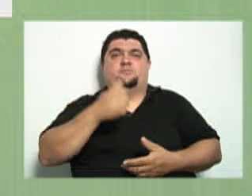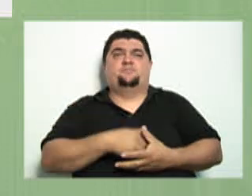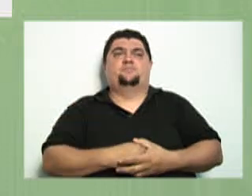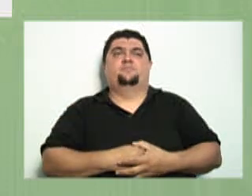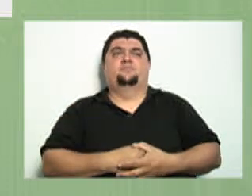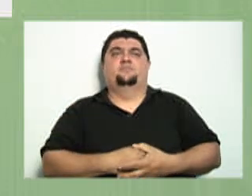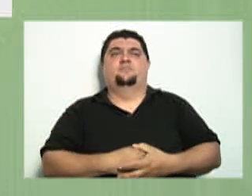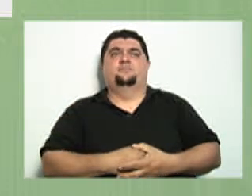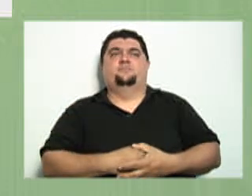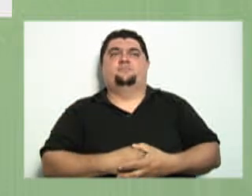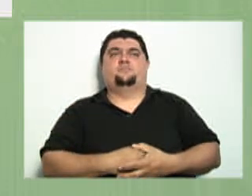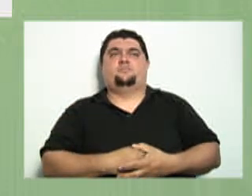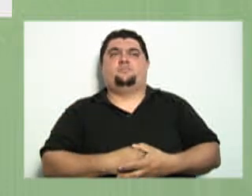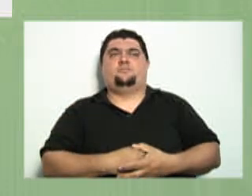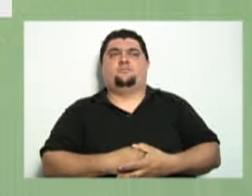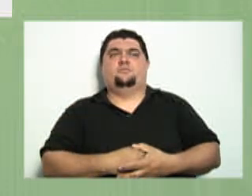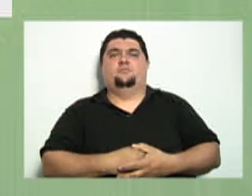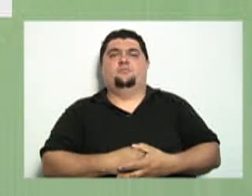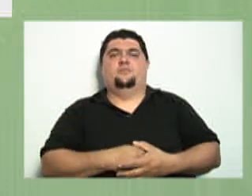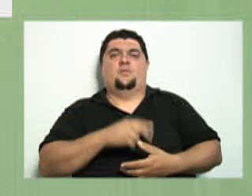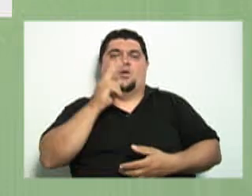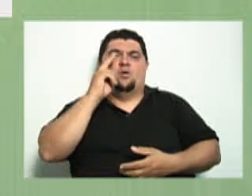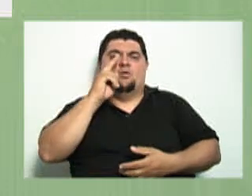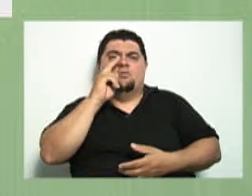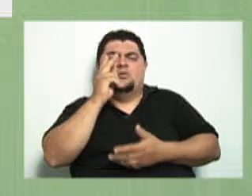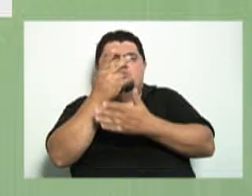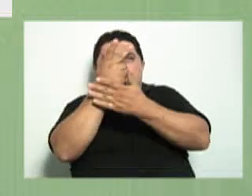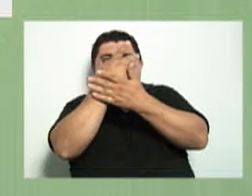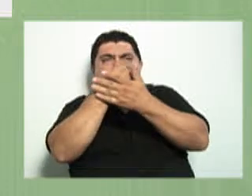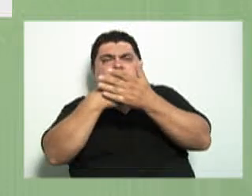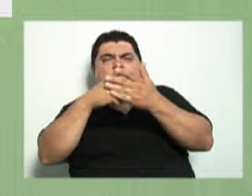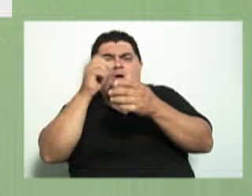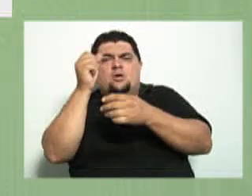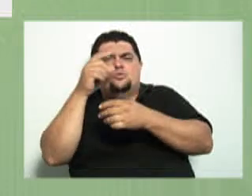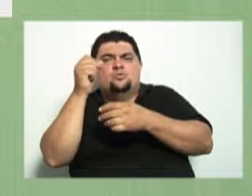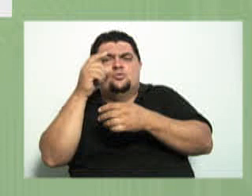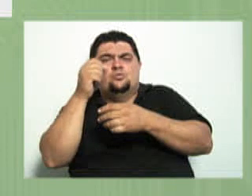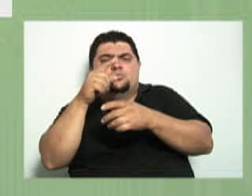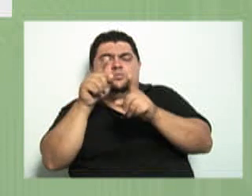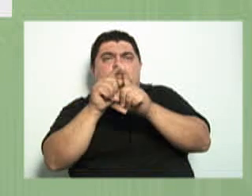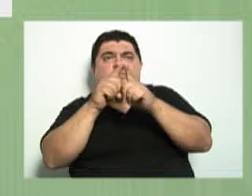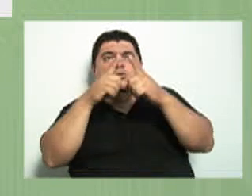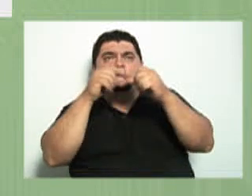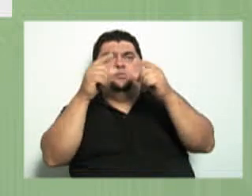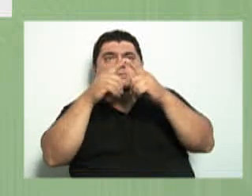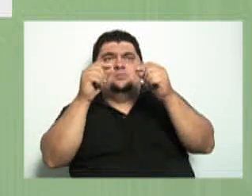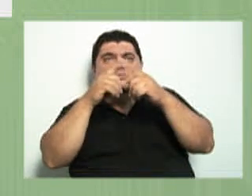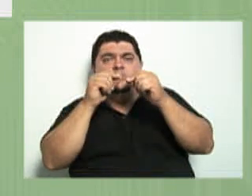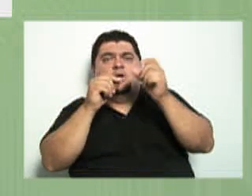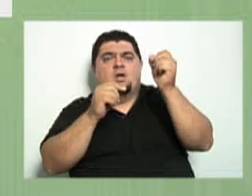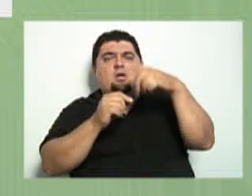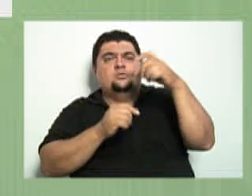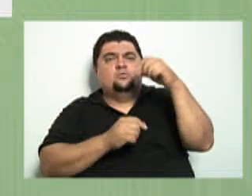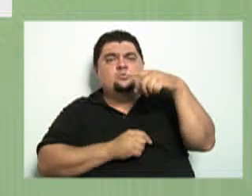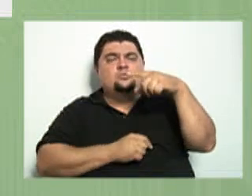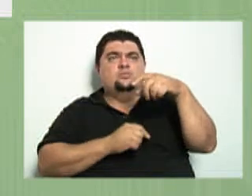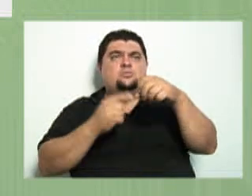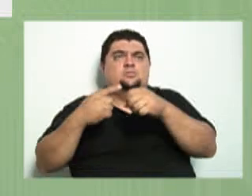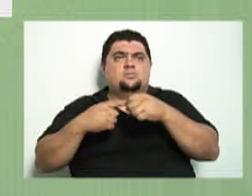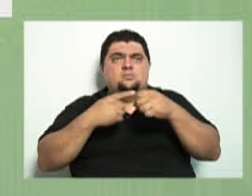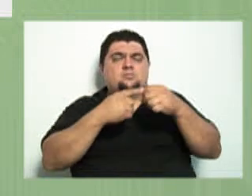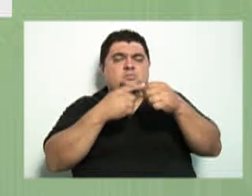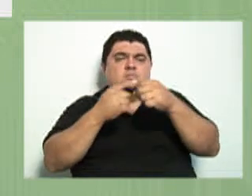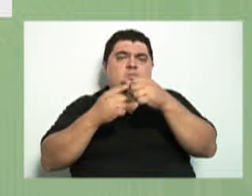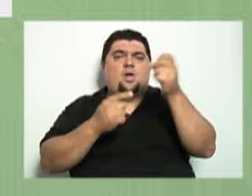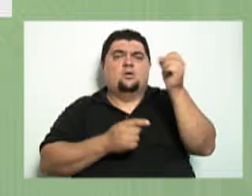Aqui a gente percebe um gradado de pontos azuis, aqui Brasília, azul, aqui a gente vai ter municípios também